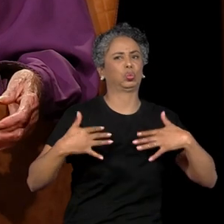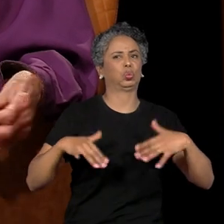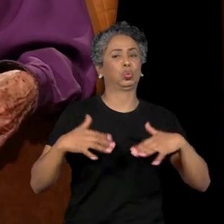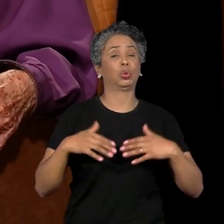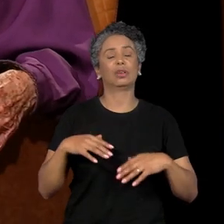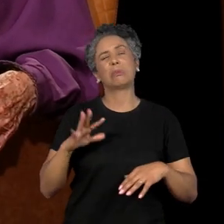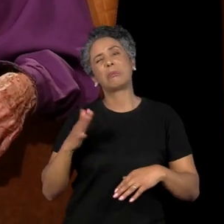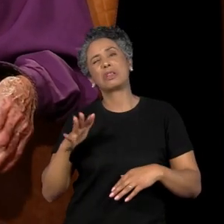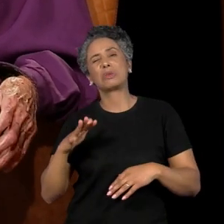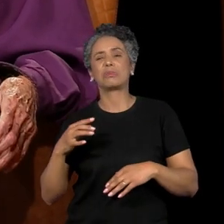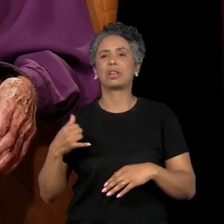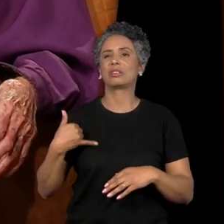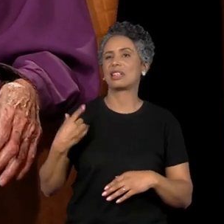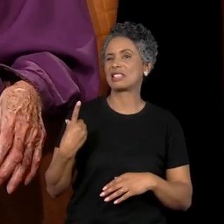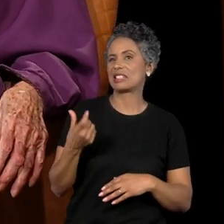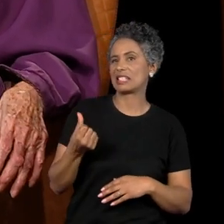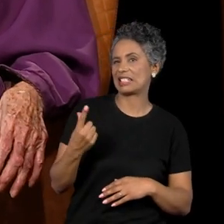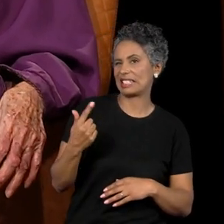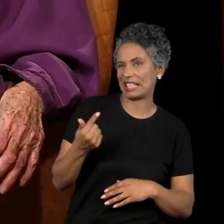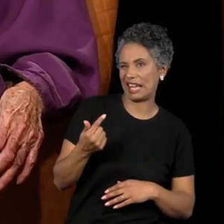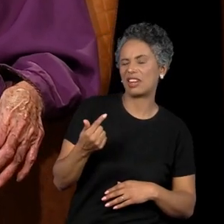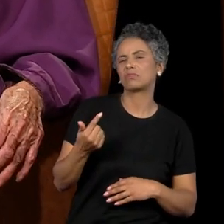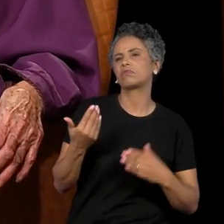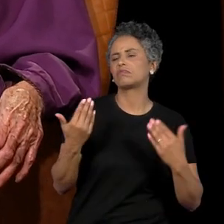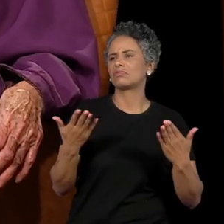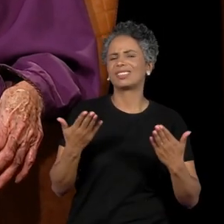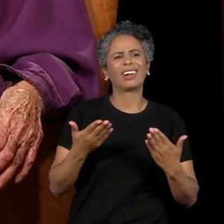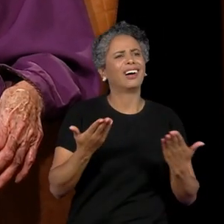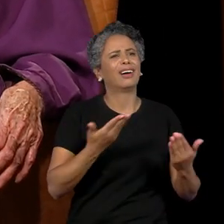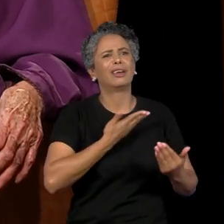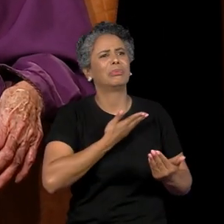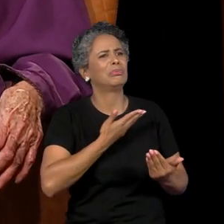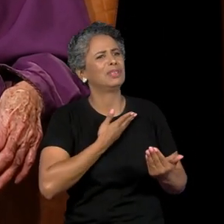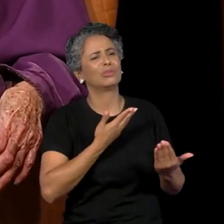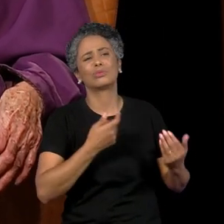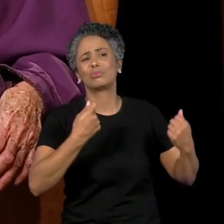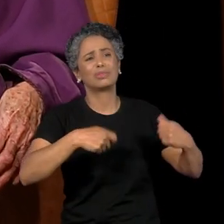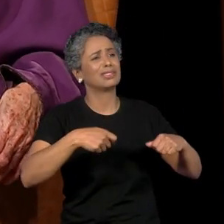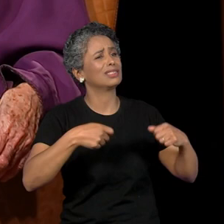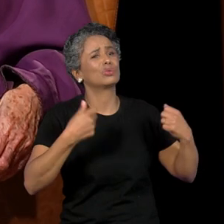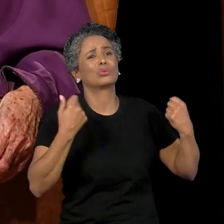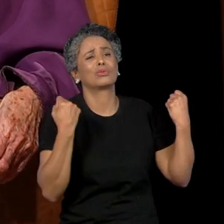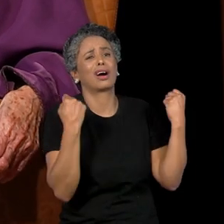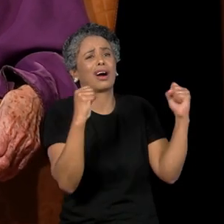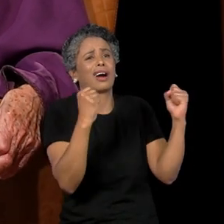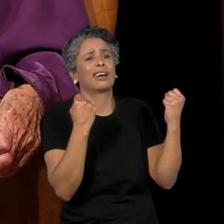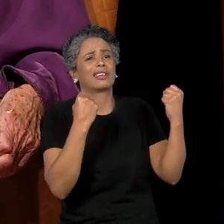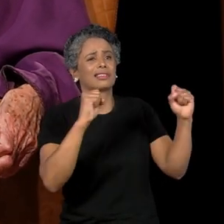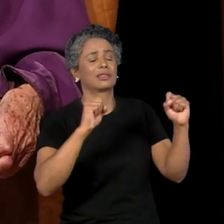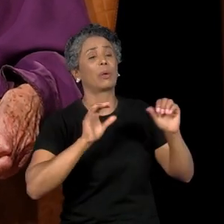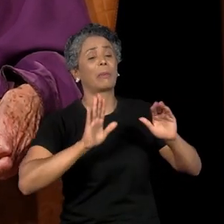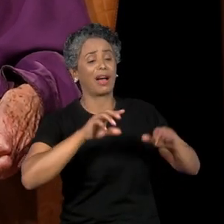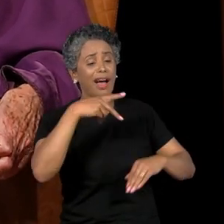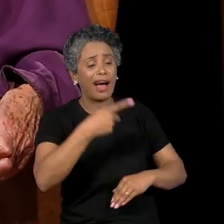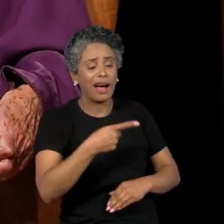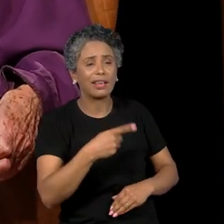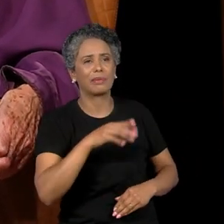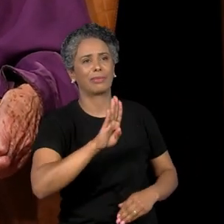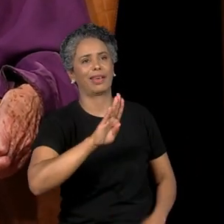anos, aí ele falou assim, Décio, eu preciso fazer exercício. Aqui em Belo Horizonte só